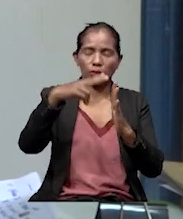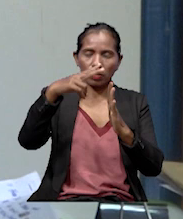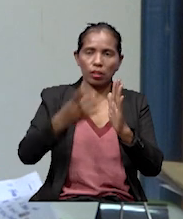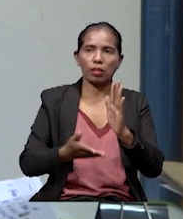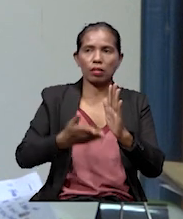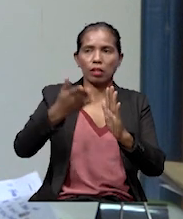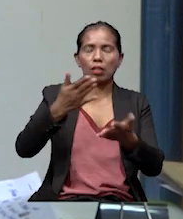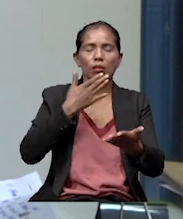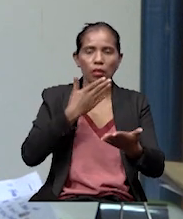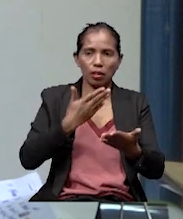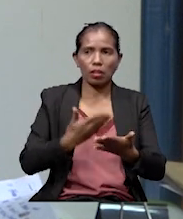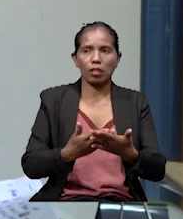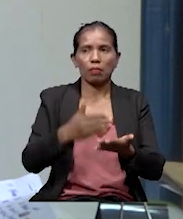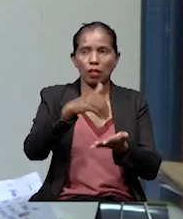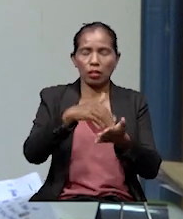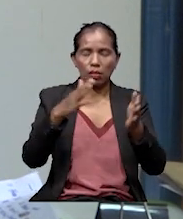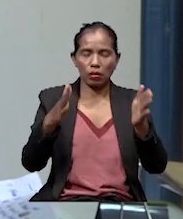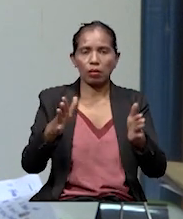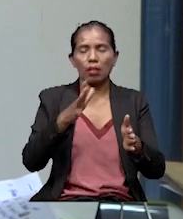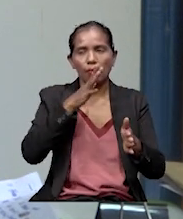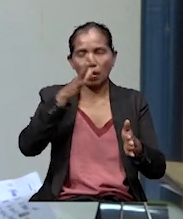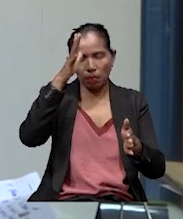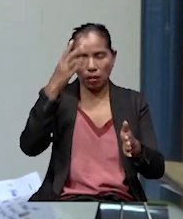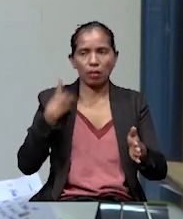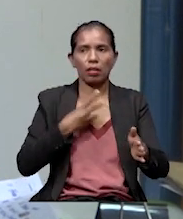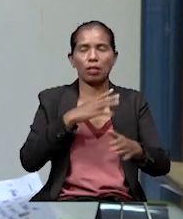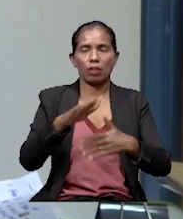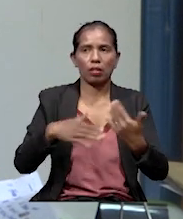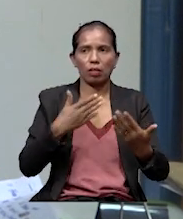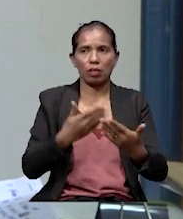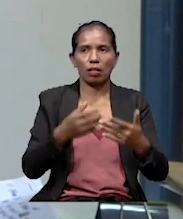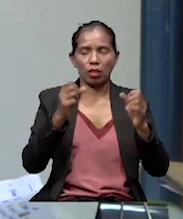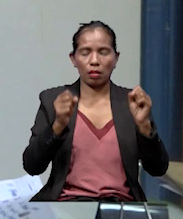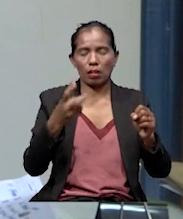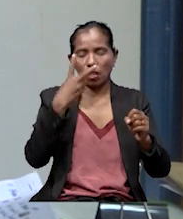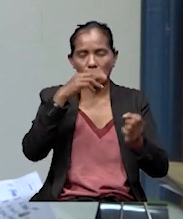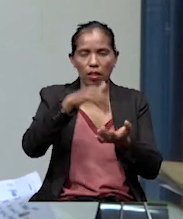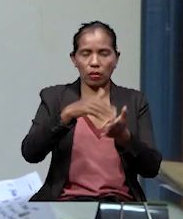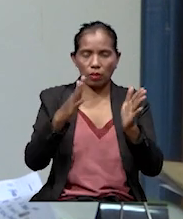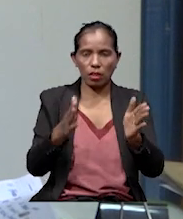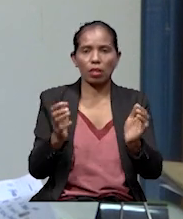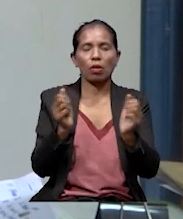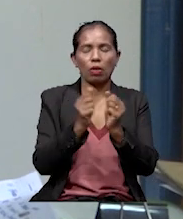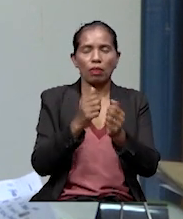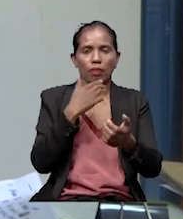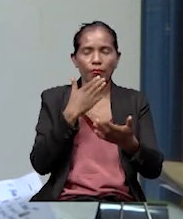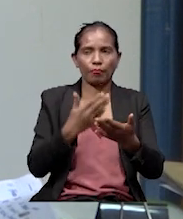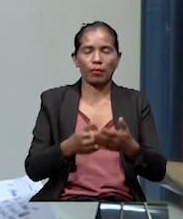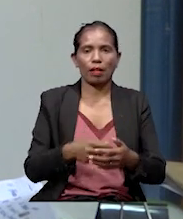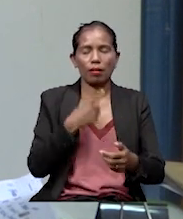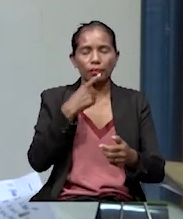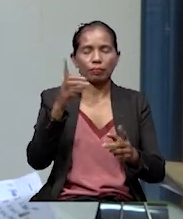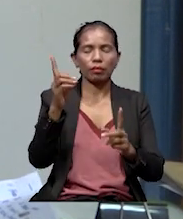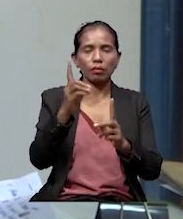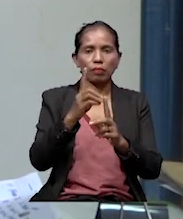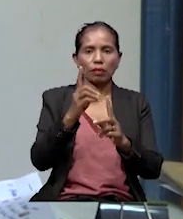satisfaz ba ho estudante ho ina ama ba ite hoto para bele ite bele controla estudante sira ne hodia. Carlito informa lorum